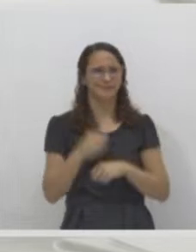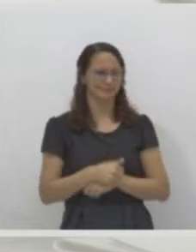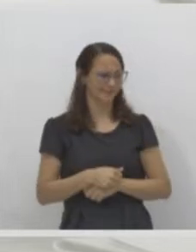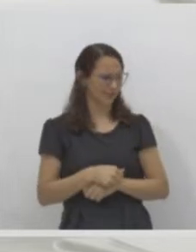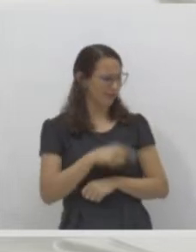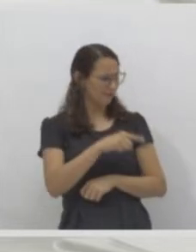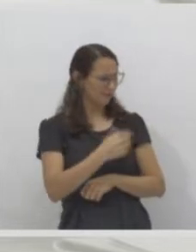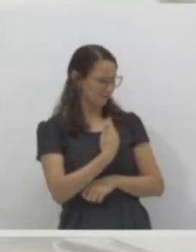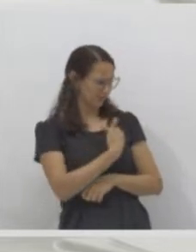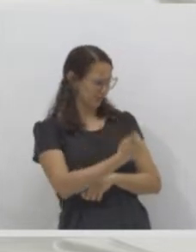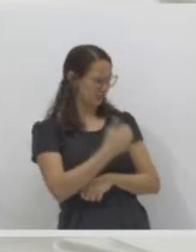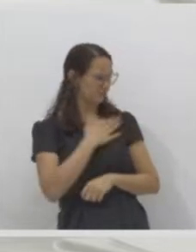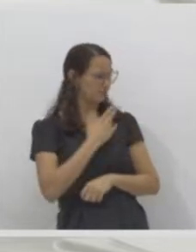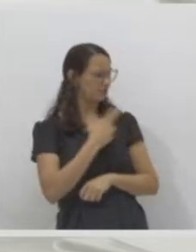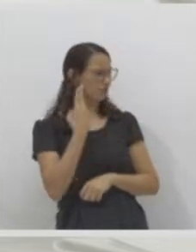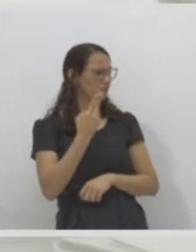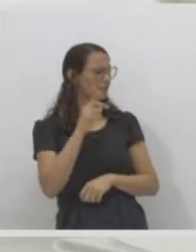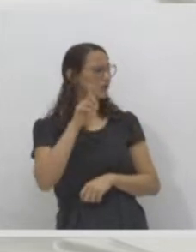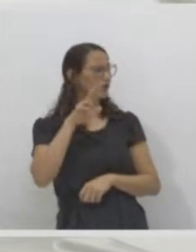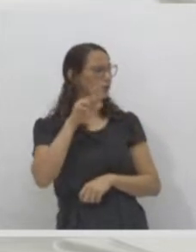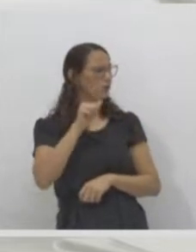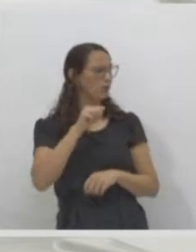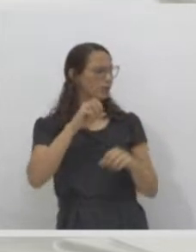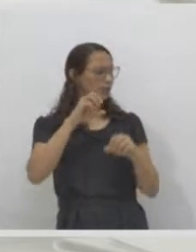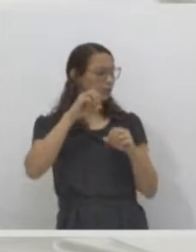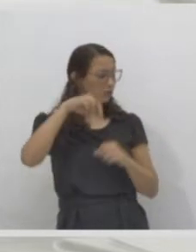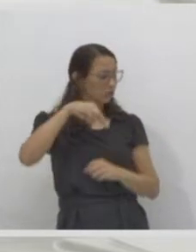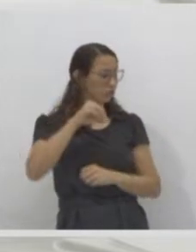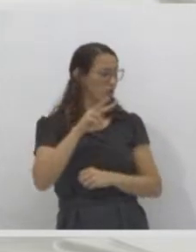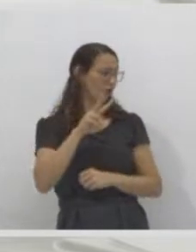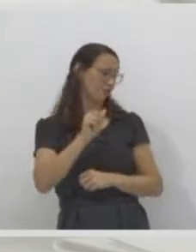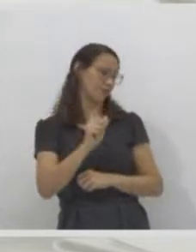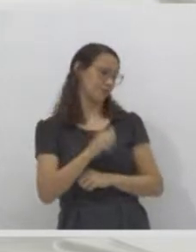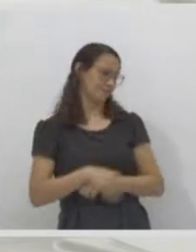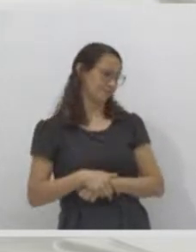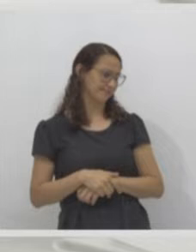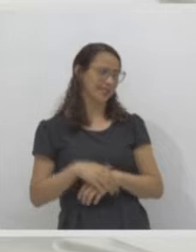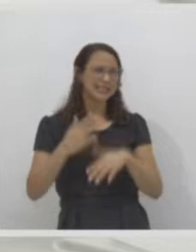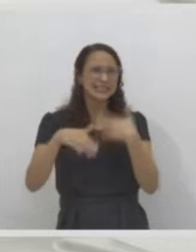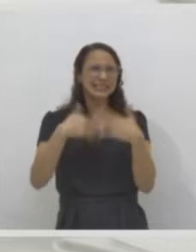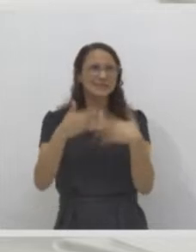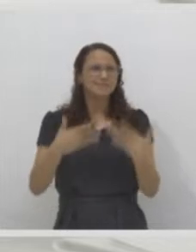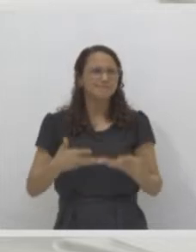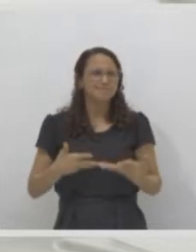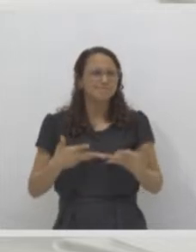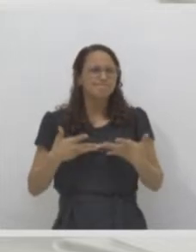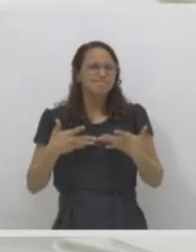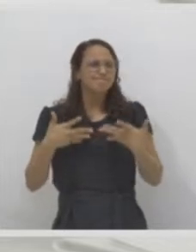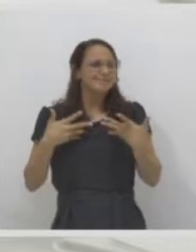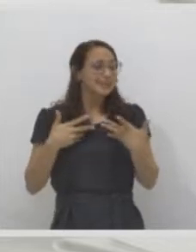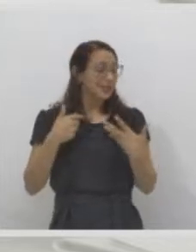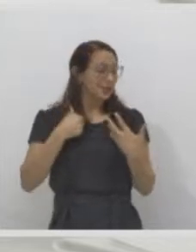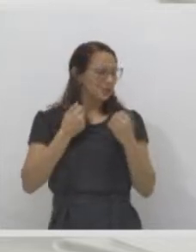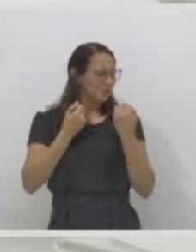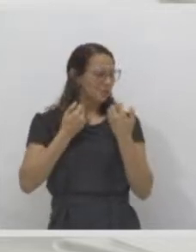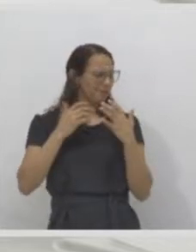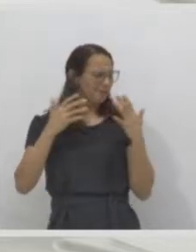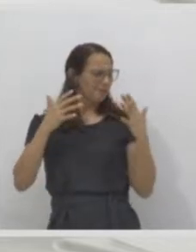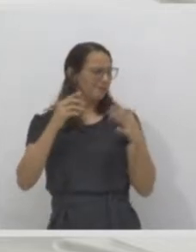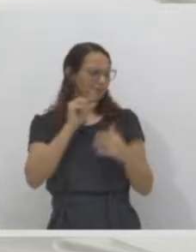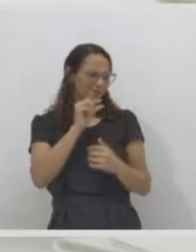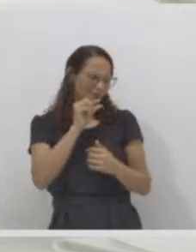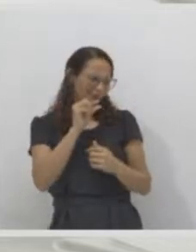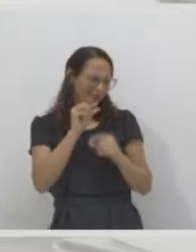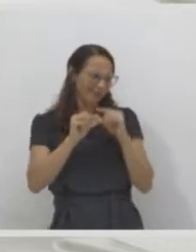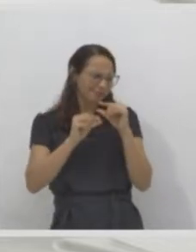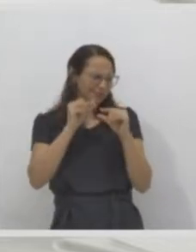lua nova nesse período. Daí, quando me dá um certo ânimo, começo a brilhar aos pouquinhos.